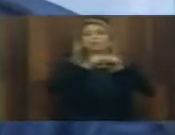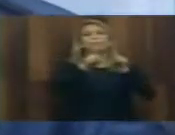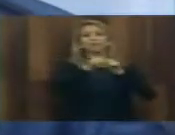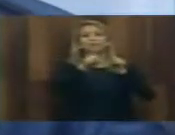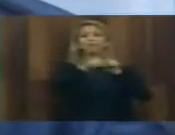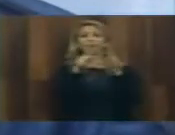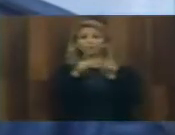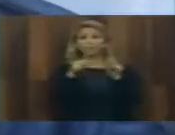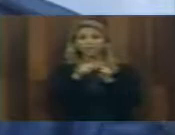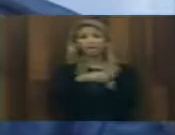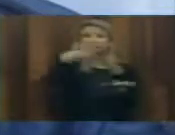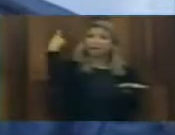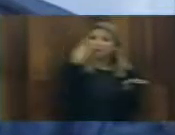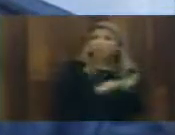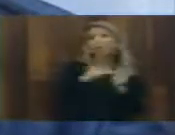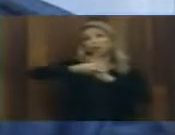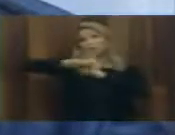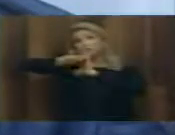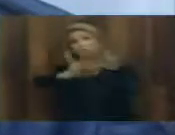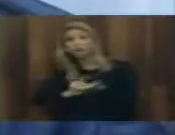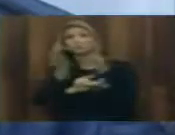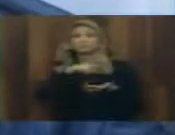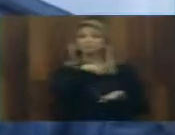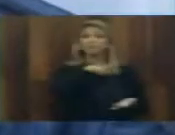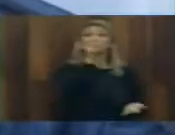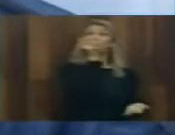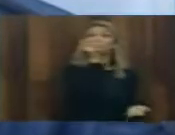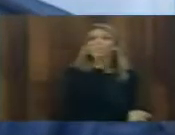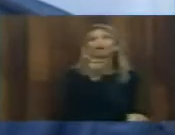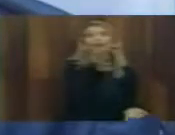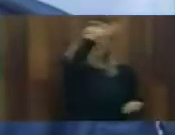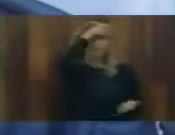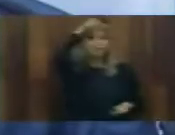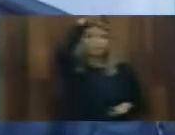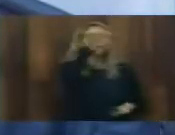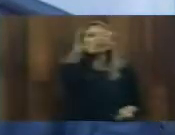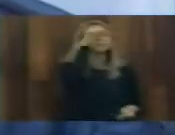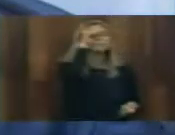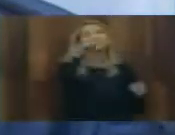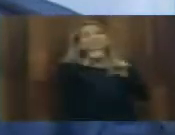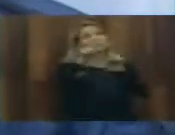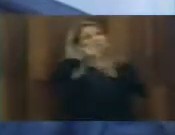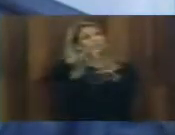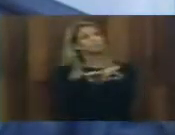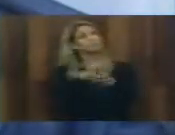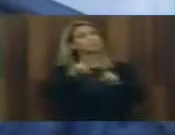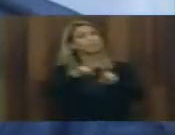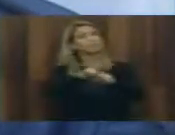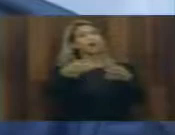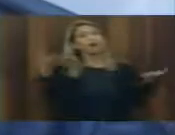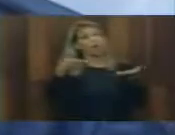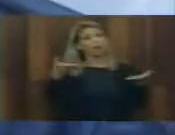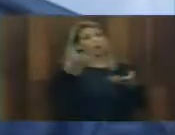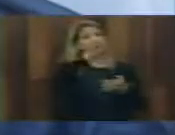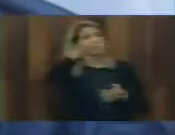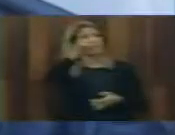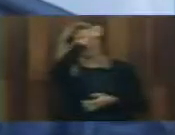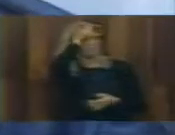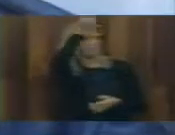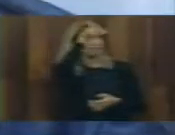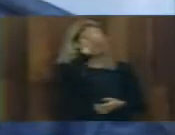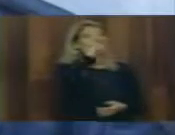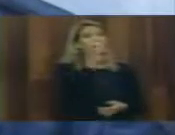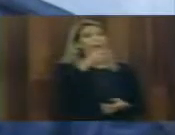fez acordo, recebeu palavra dessa casa pela aprovação e palavra do prefeito. Então, se o prefeito não é